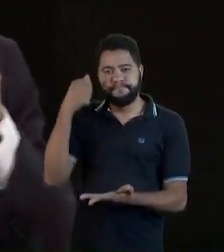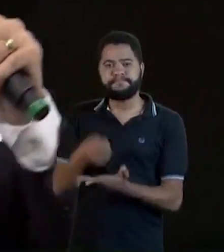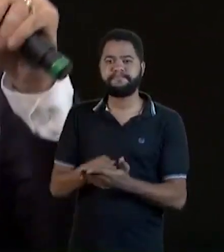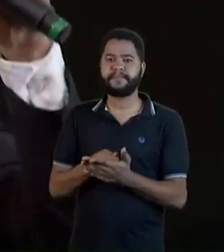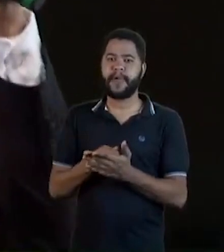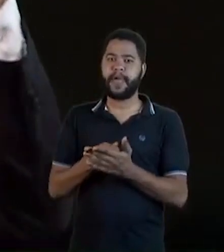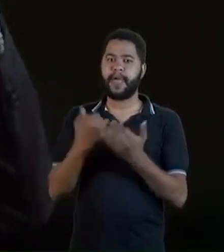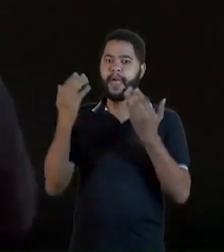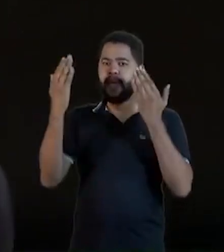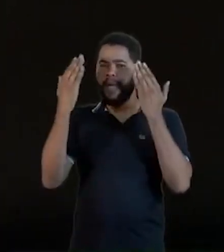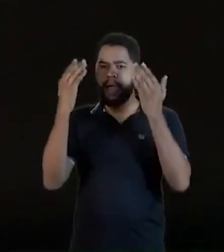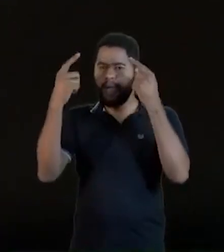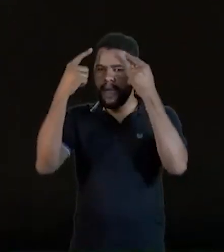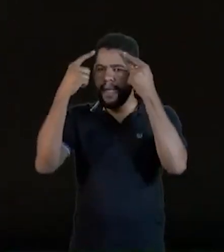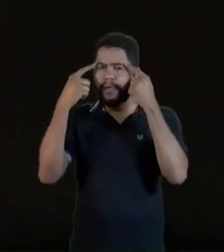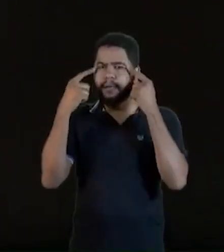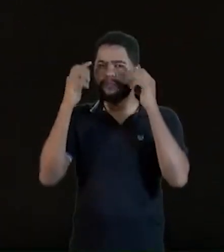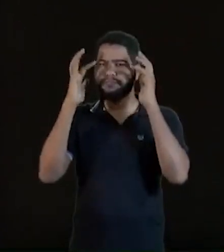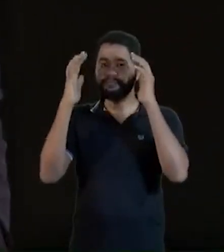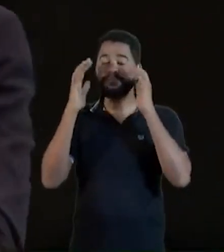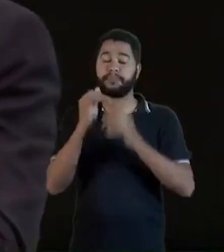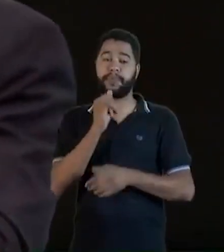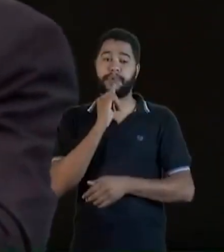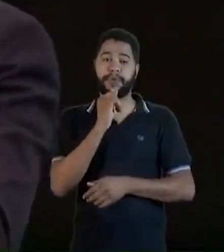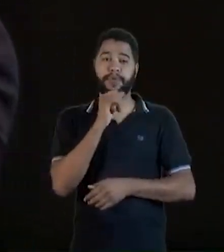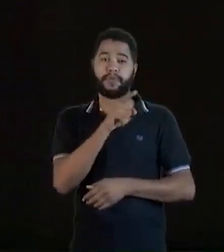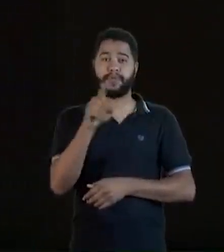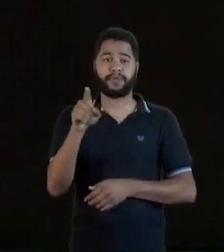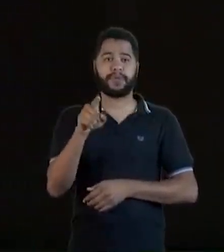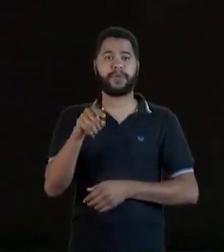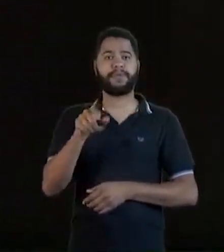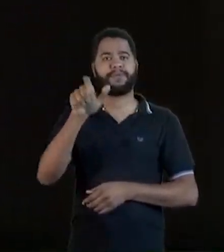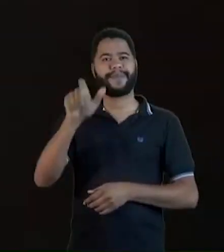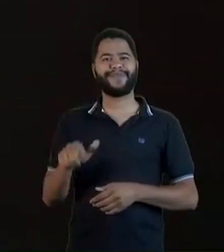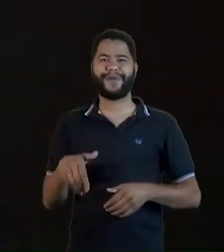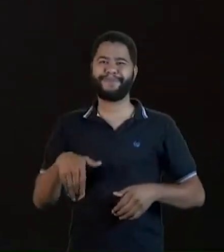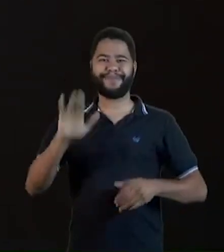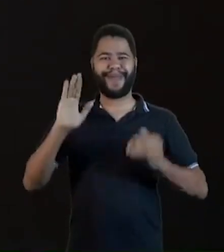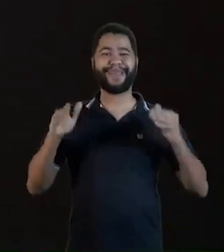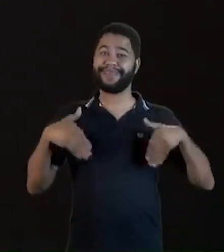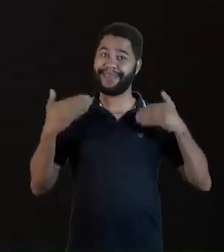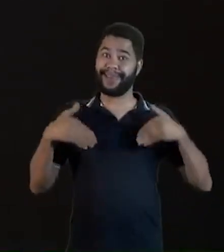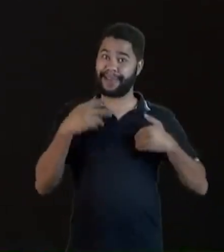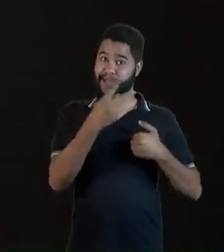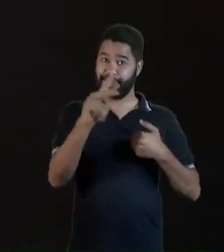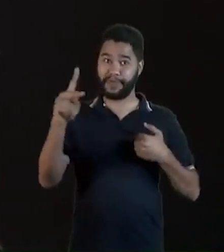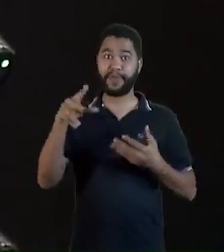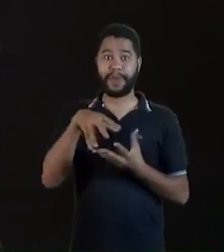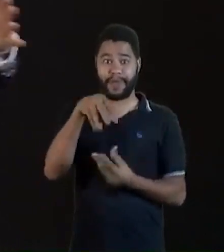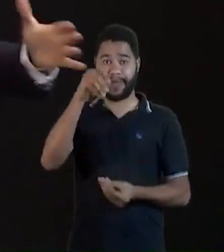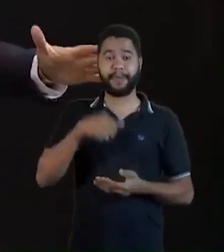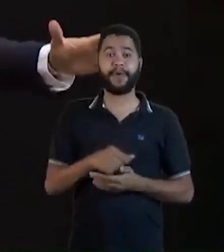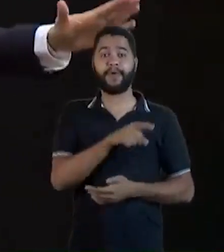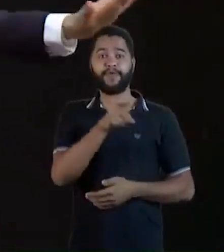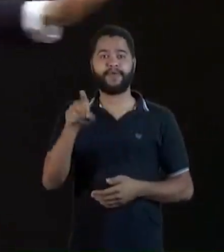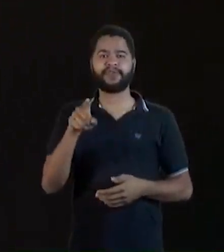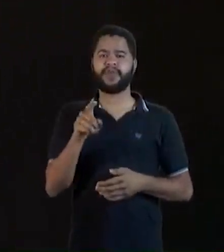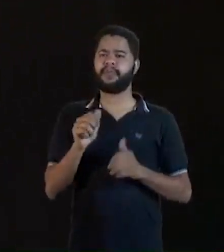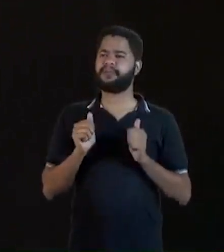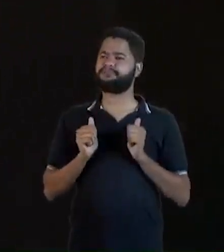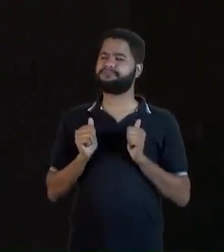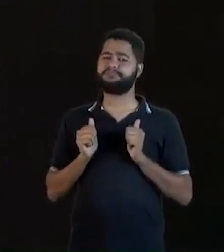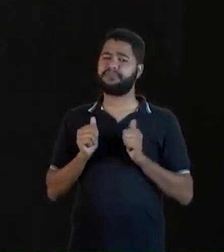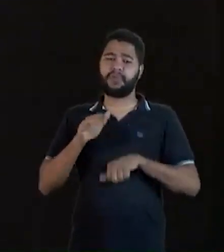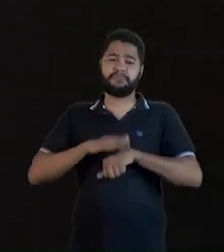é a sua personalidade por exemplo você é uma pessoa mais extrovertida e se a sua alma você é uma pessoa mais a